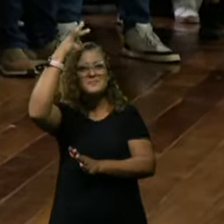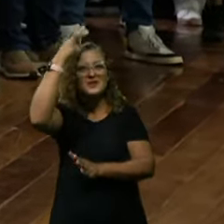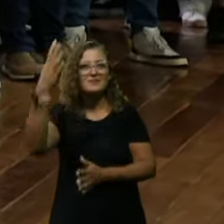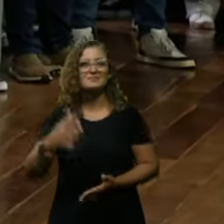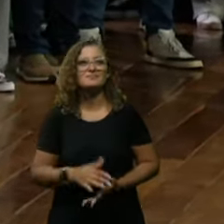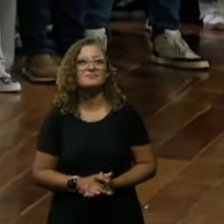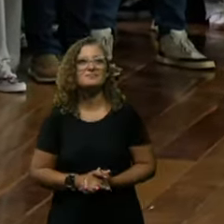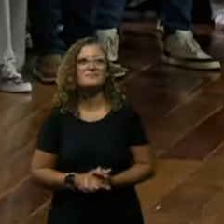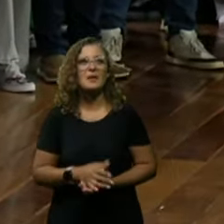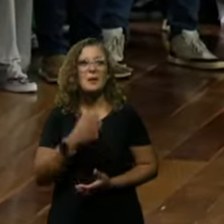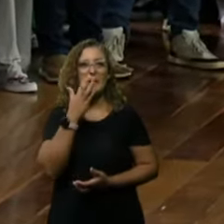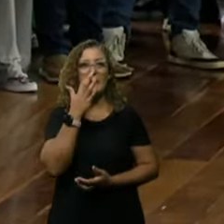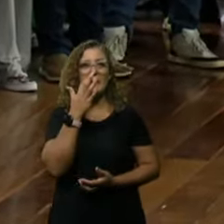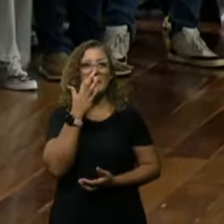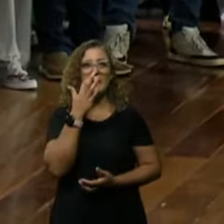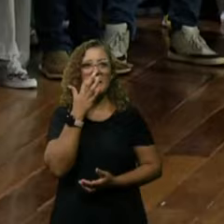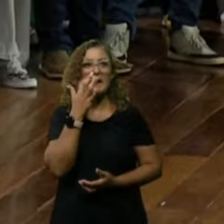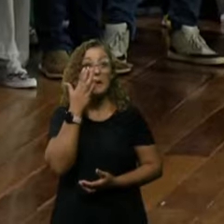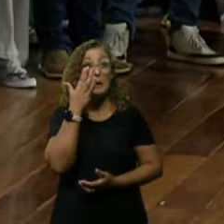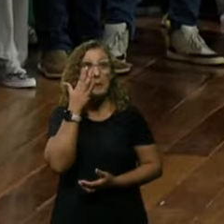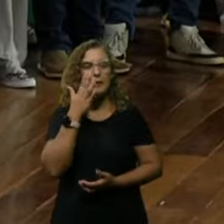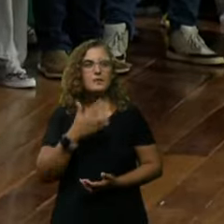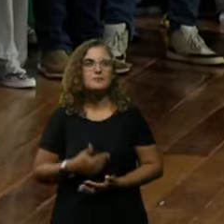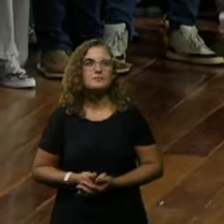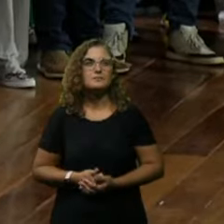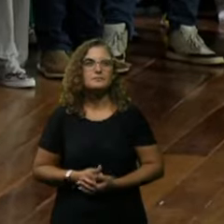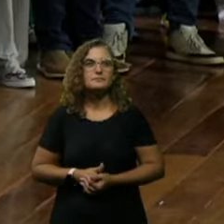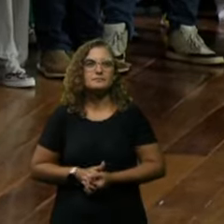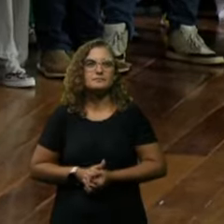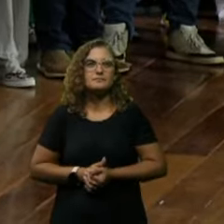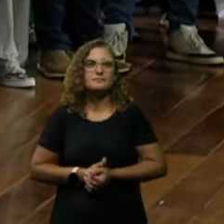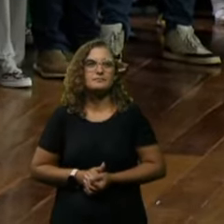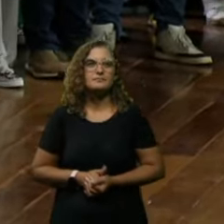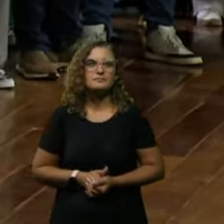E aí E aí